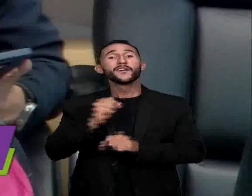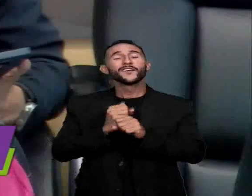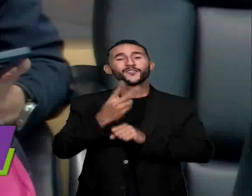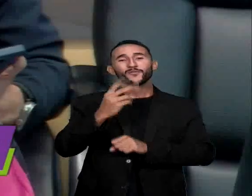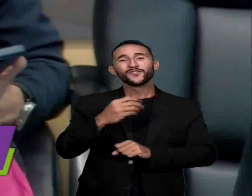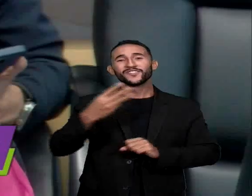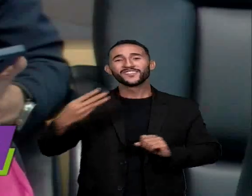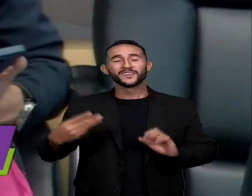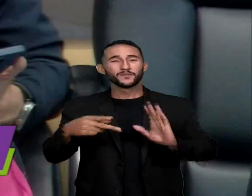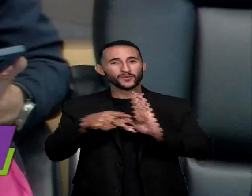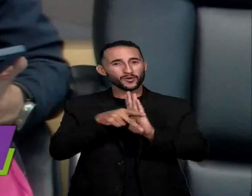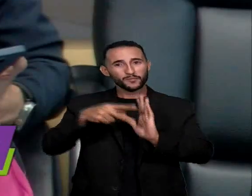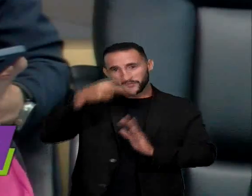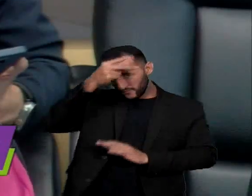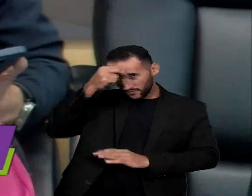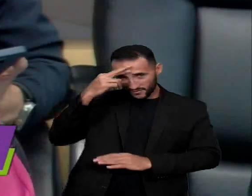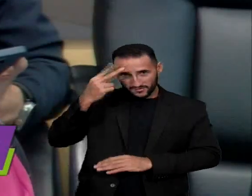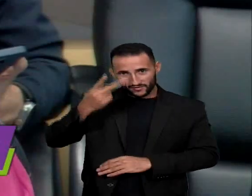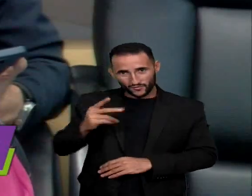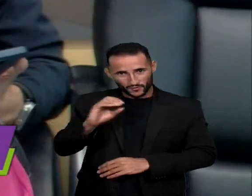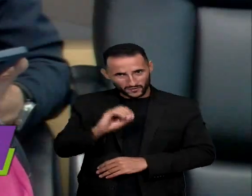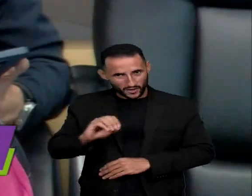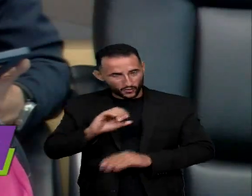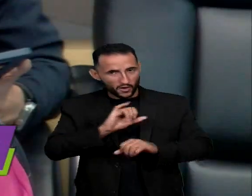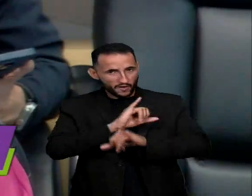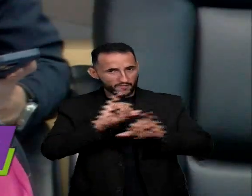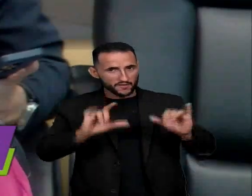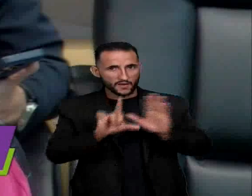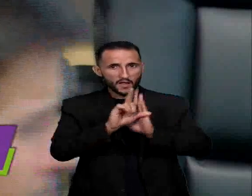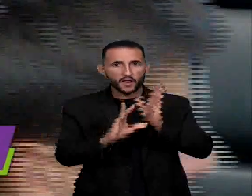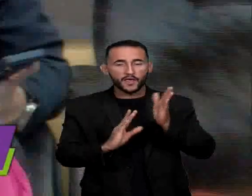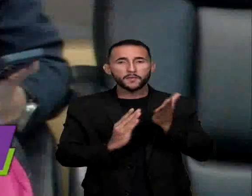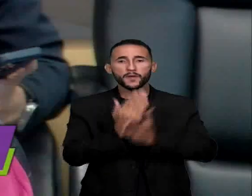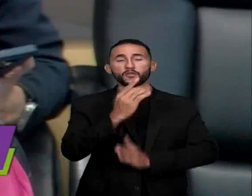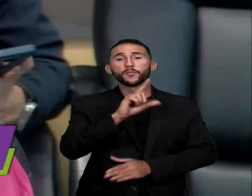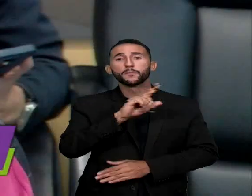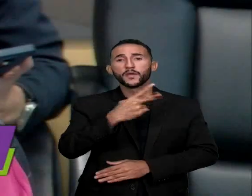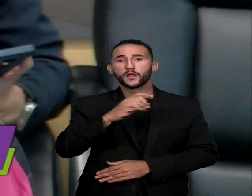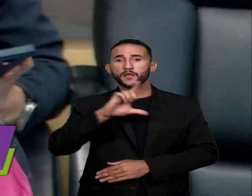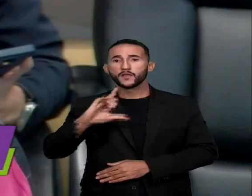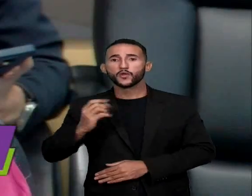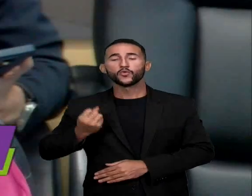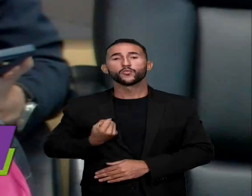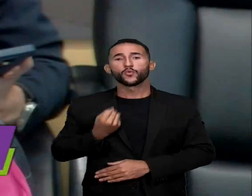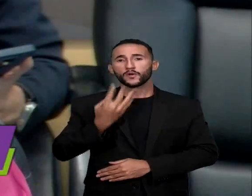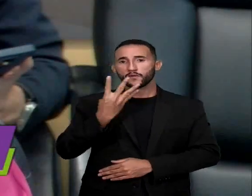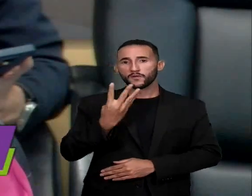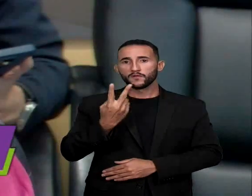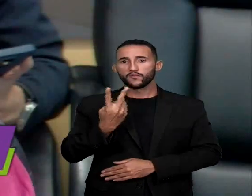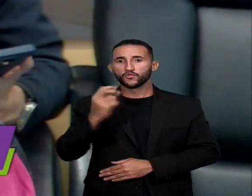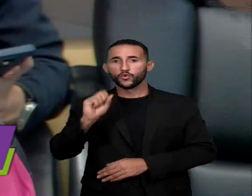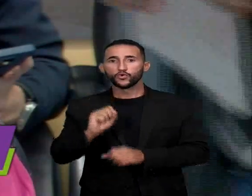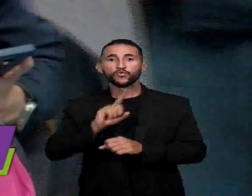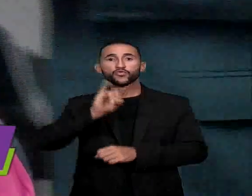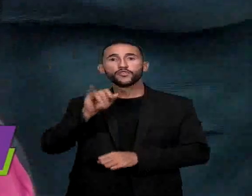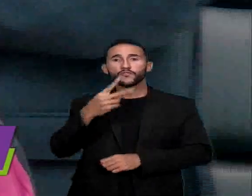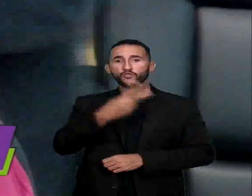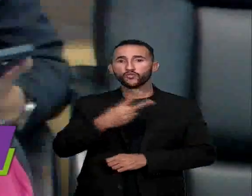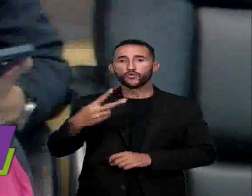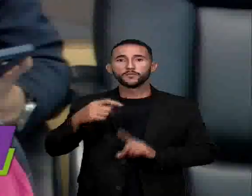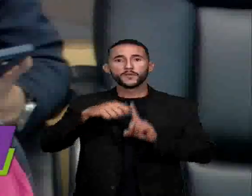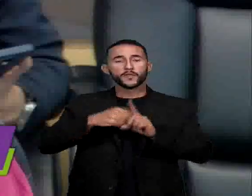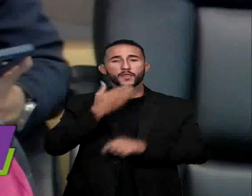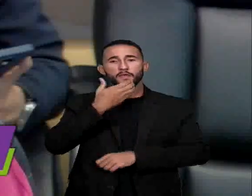prefeito do município de Osasco Informa a sanção da lei complementar número 428 de 22 de dezembro de